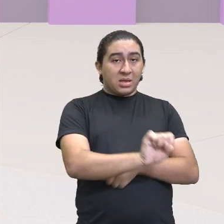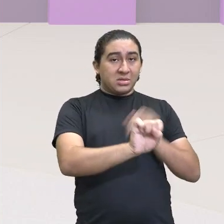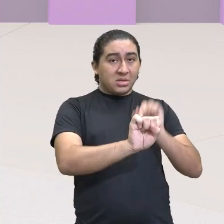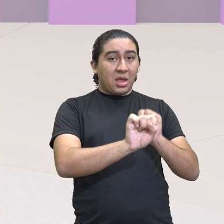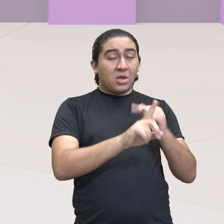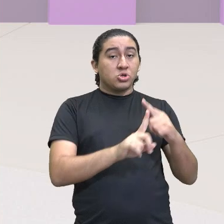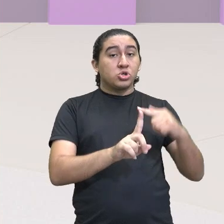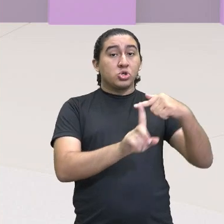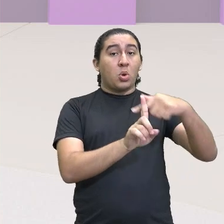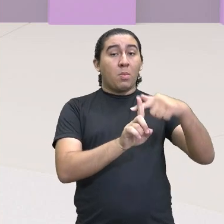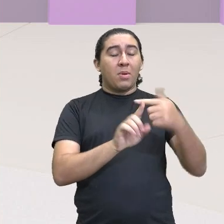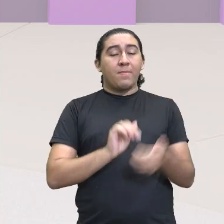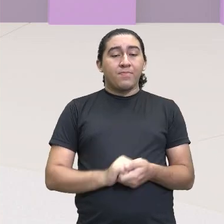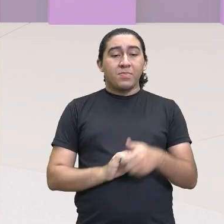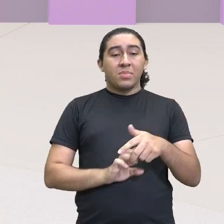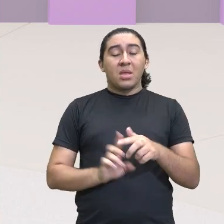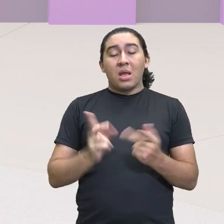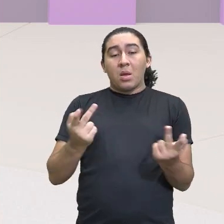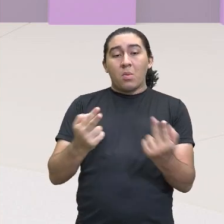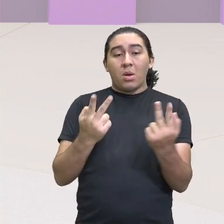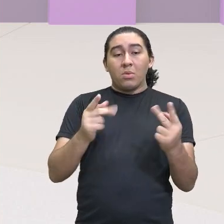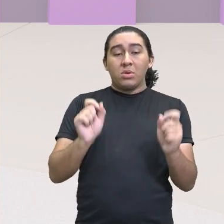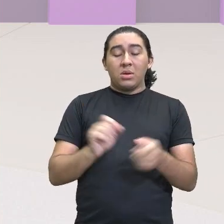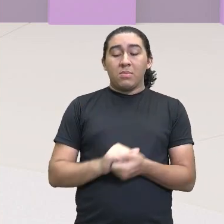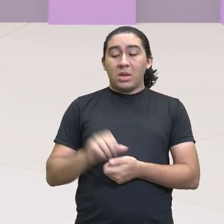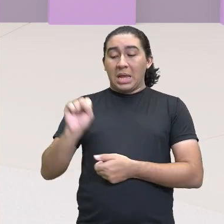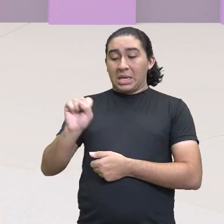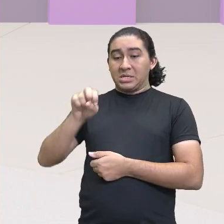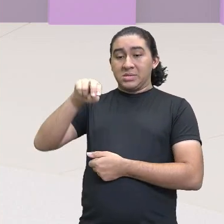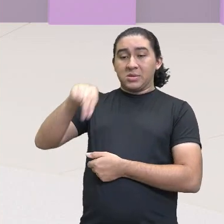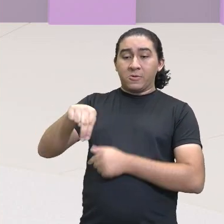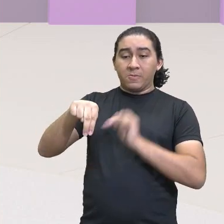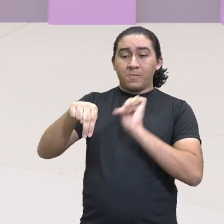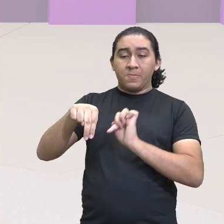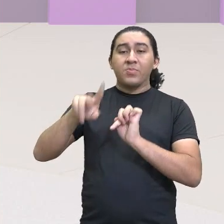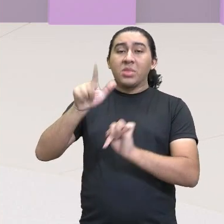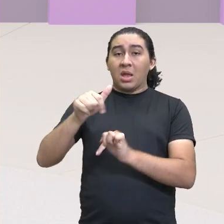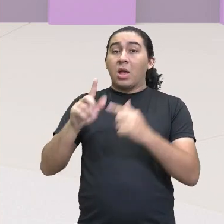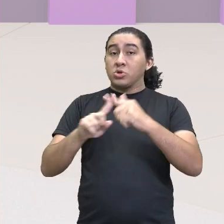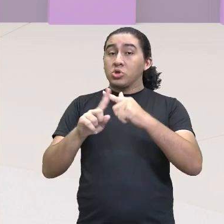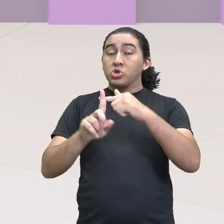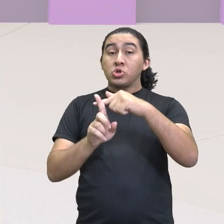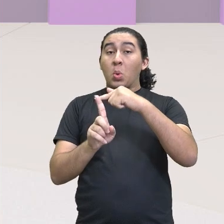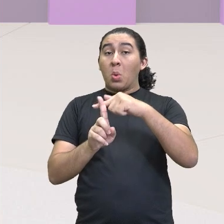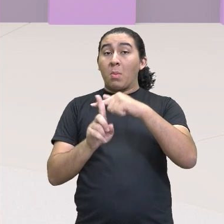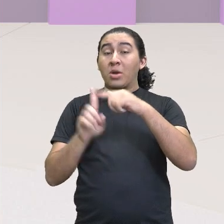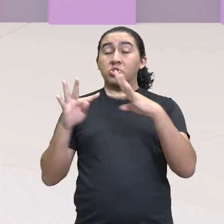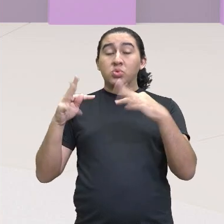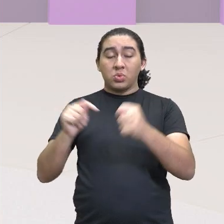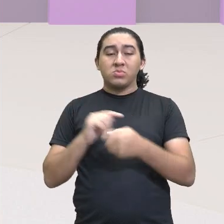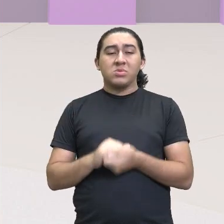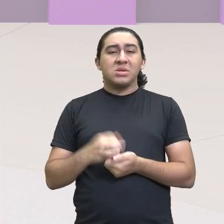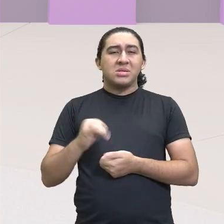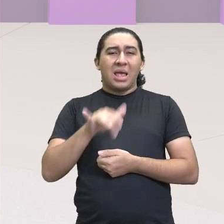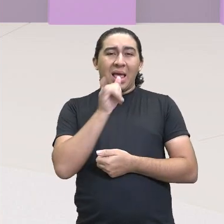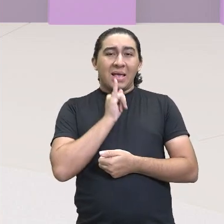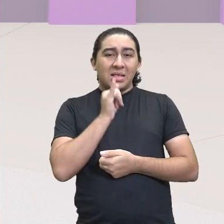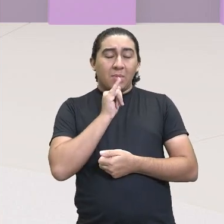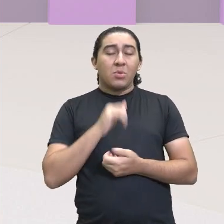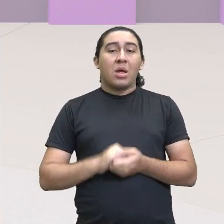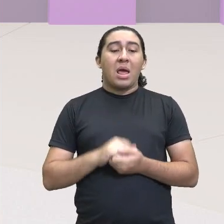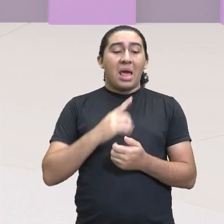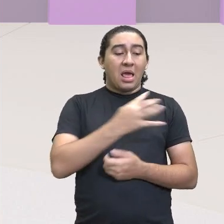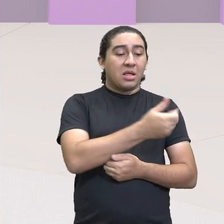soma, Sn, que é a soma dos N termos da PG. Se for soma de 10 termos, então vai ser